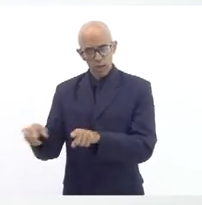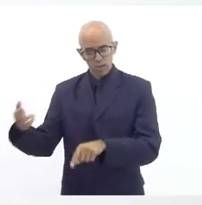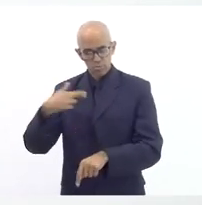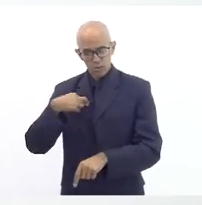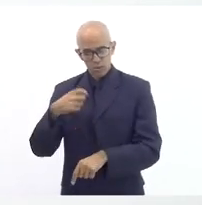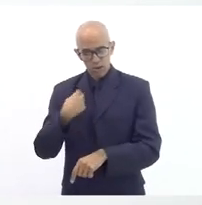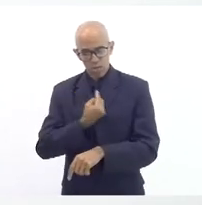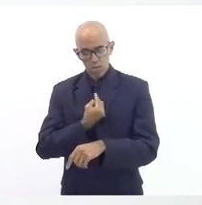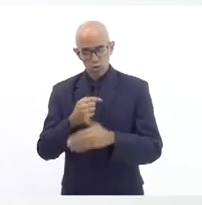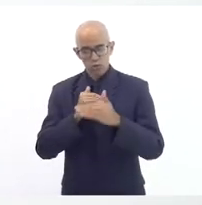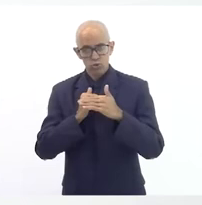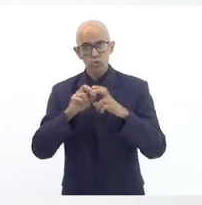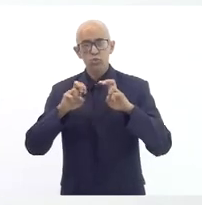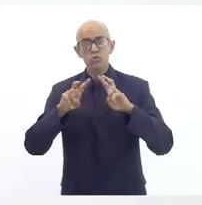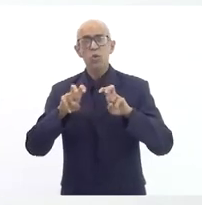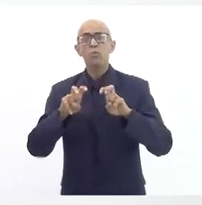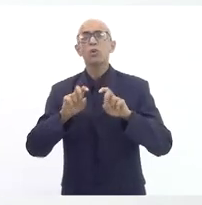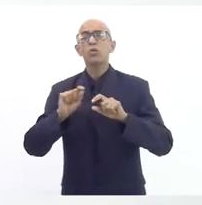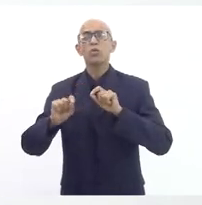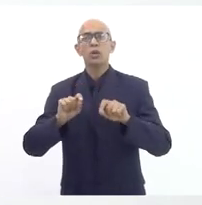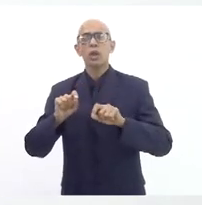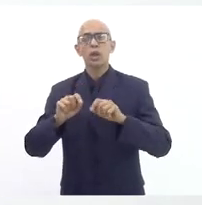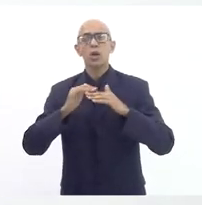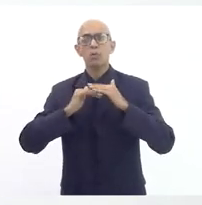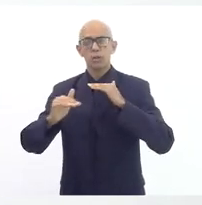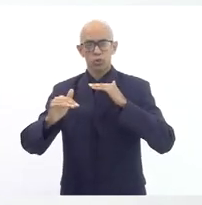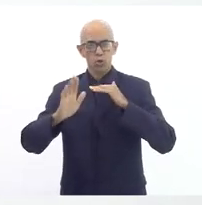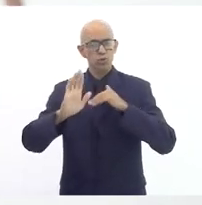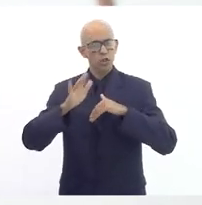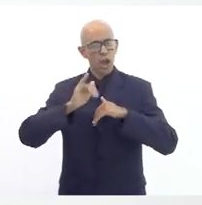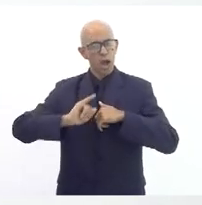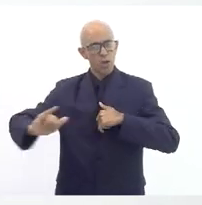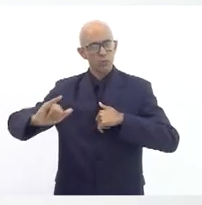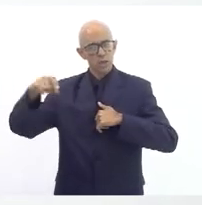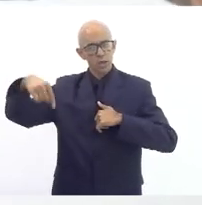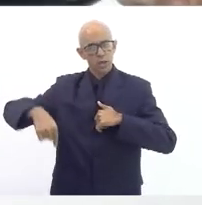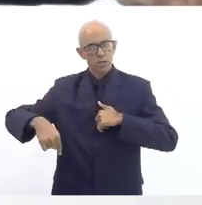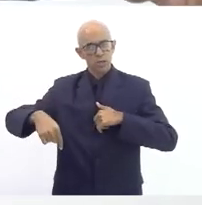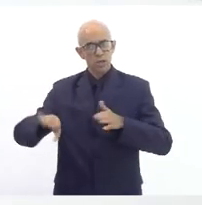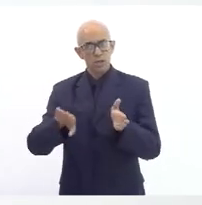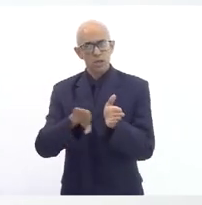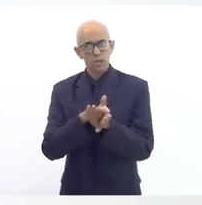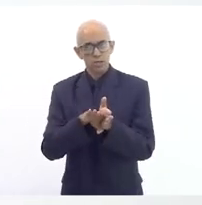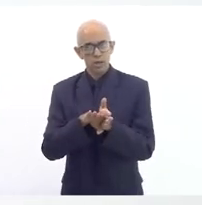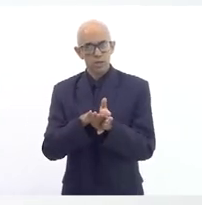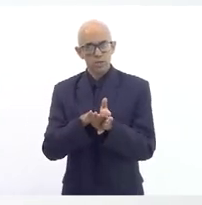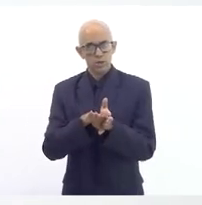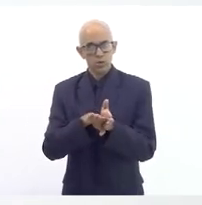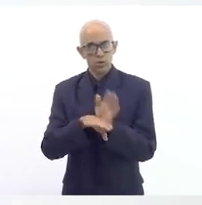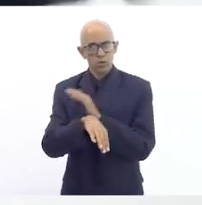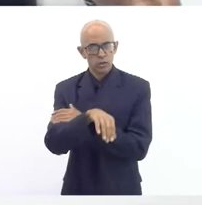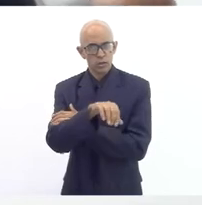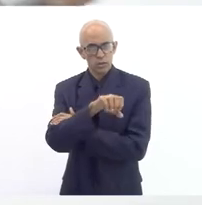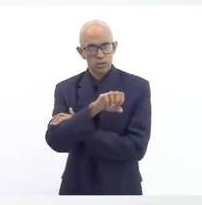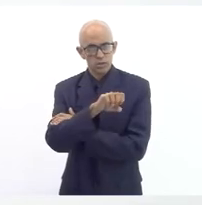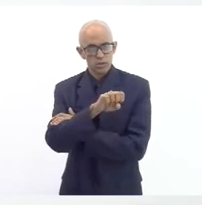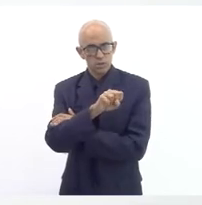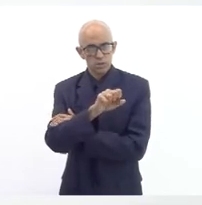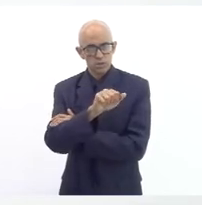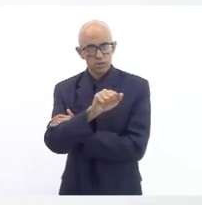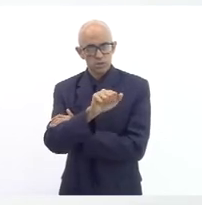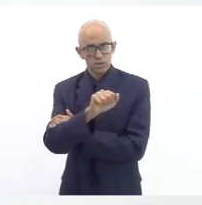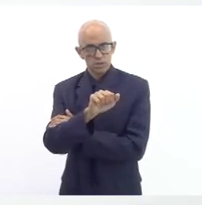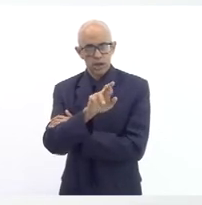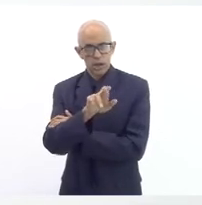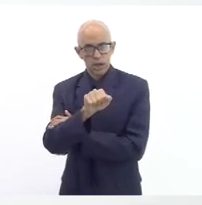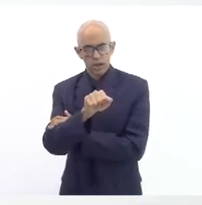maravilha. Eu denunciei aqui há algumas semanas que a estação da Saara, uma região importante para a retomada econômica